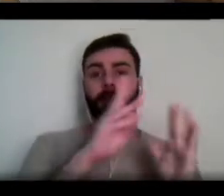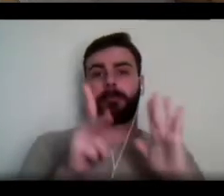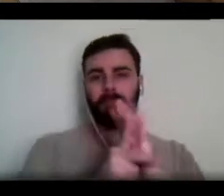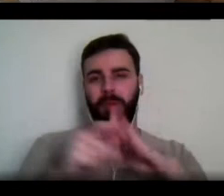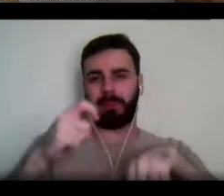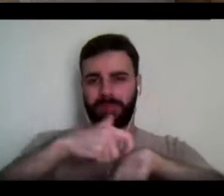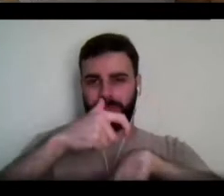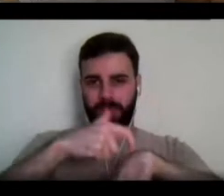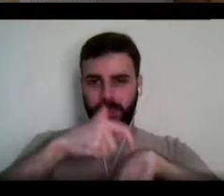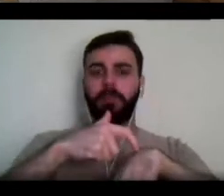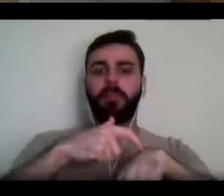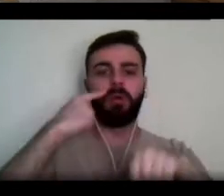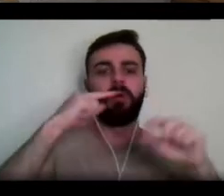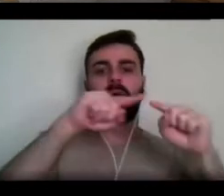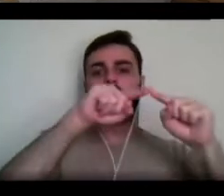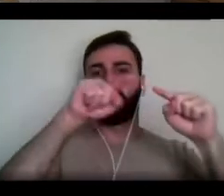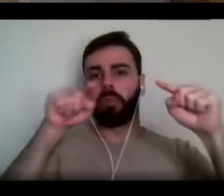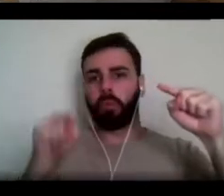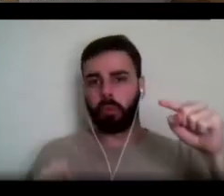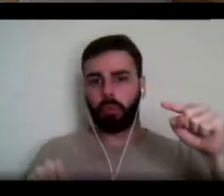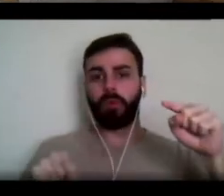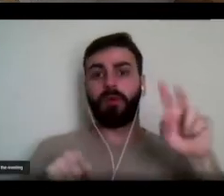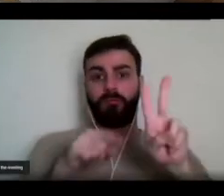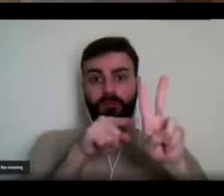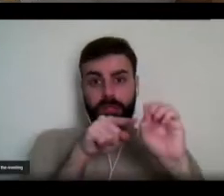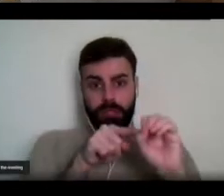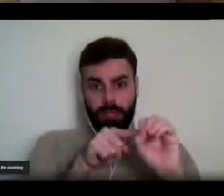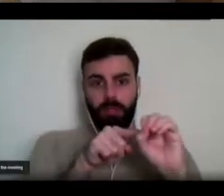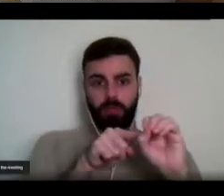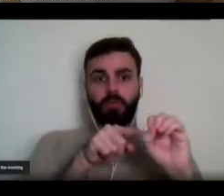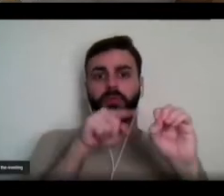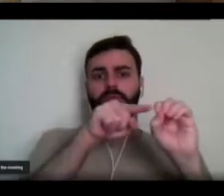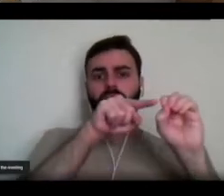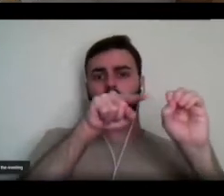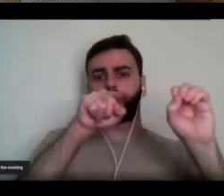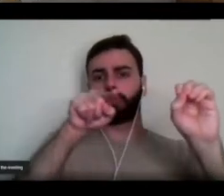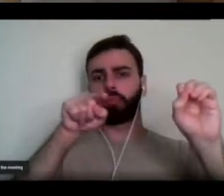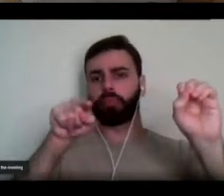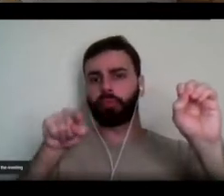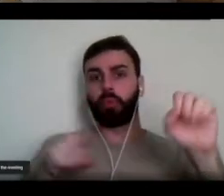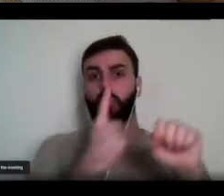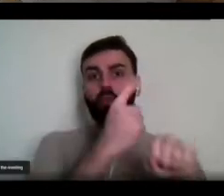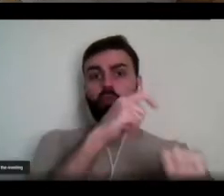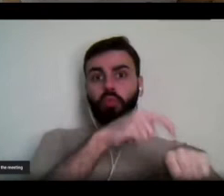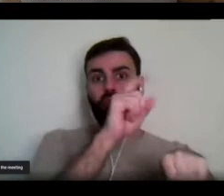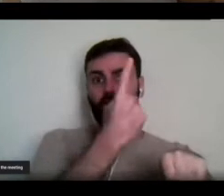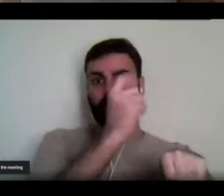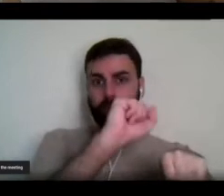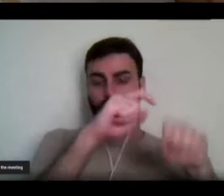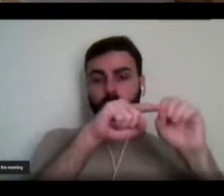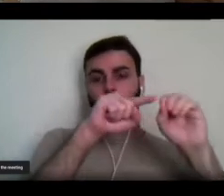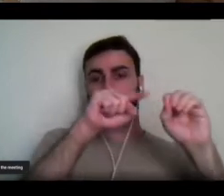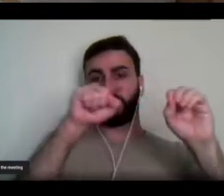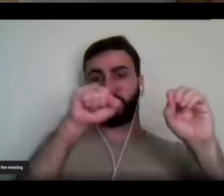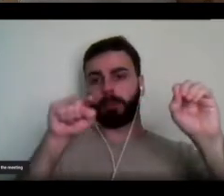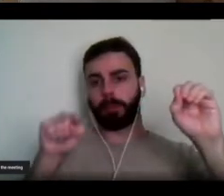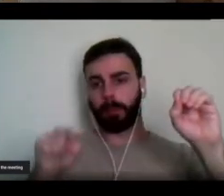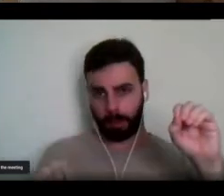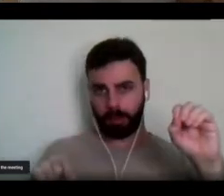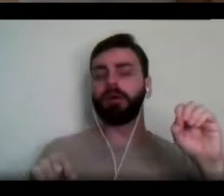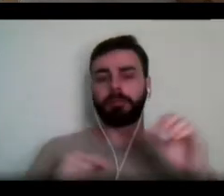sai com velocidade igual a zero, né? A partir de 1 segundo e cai, né?